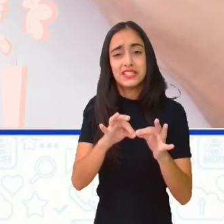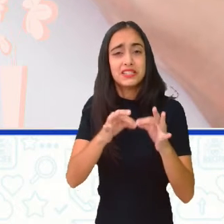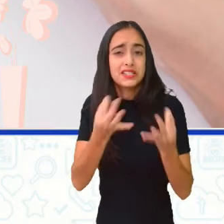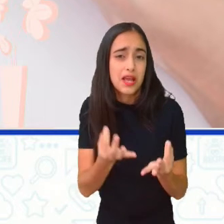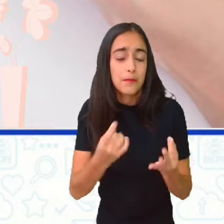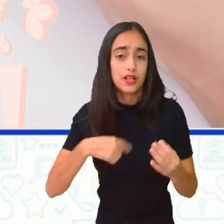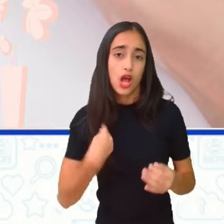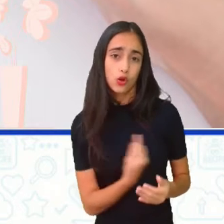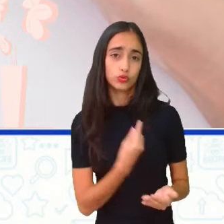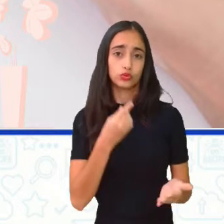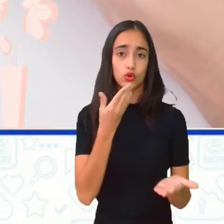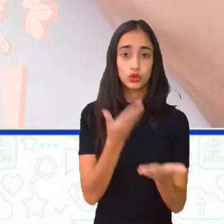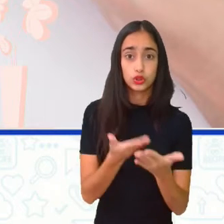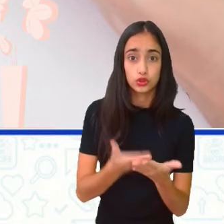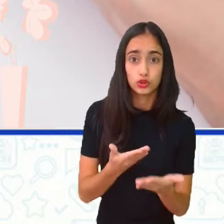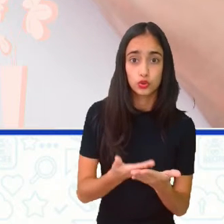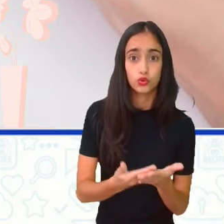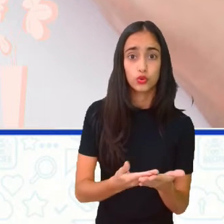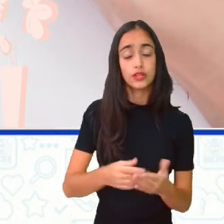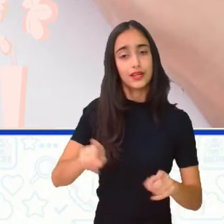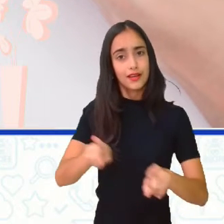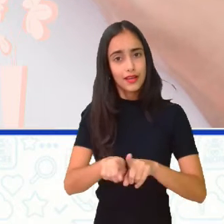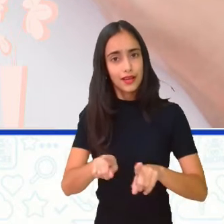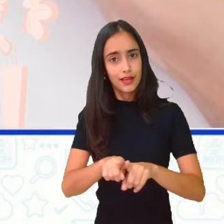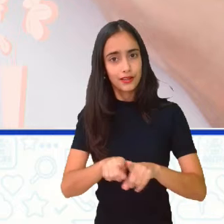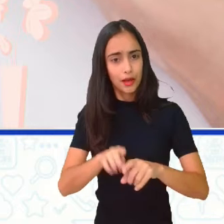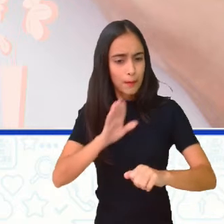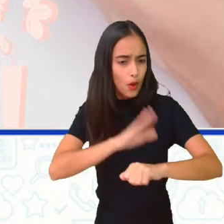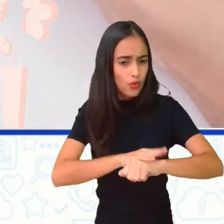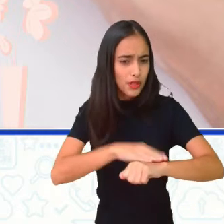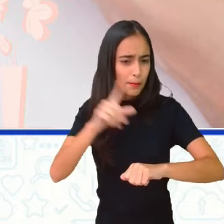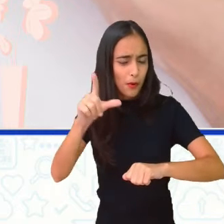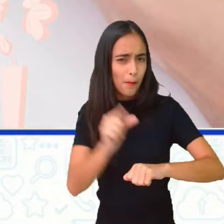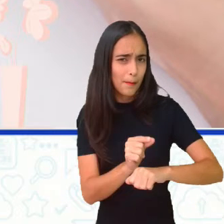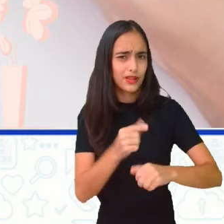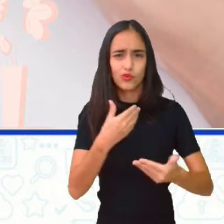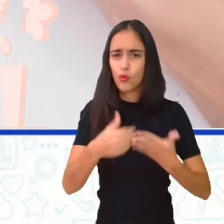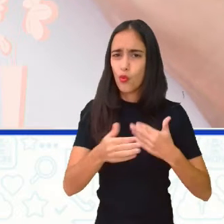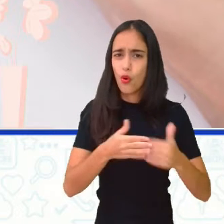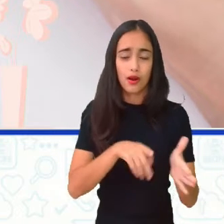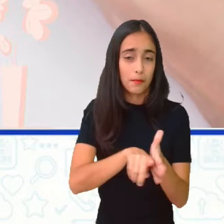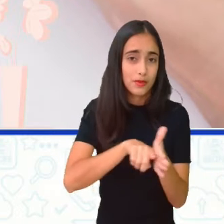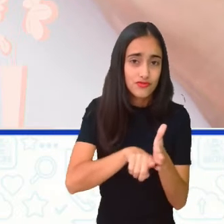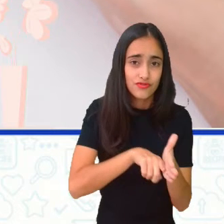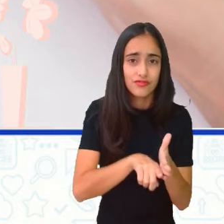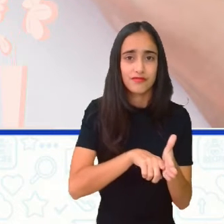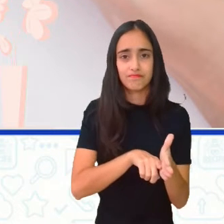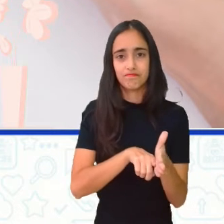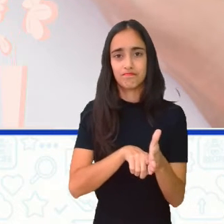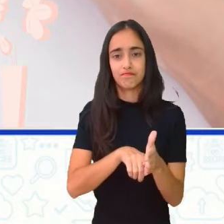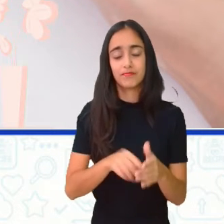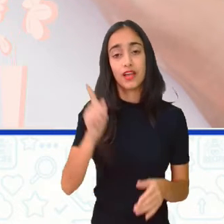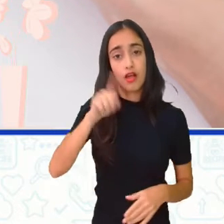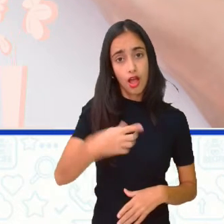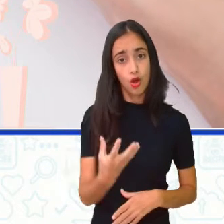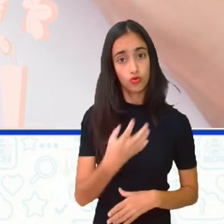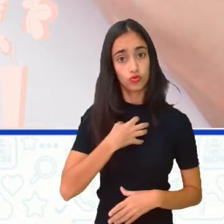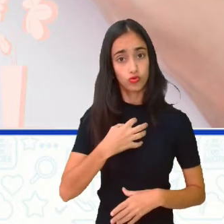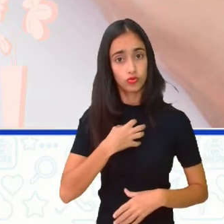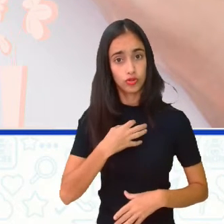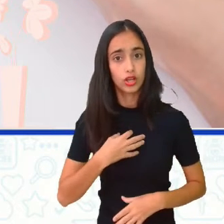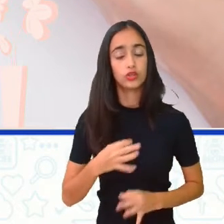ou seja, economizar nosso tempo debruçado sobre quaisquer pesquisas. É uma forma de